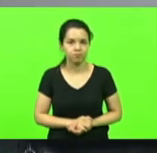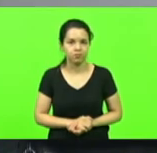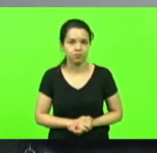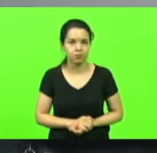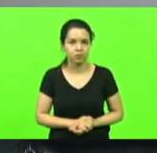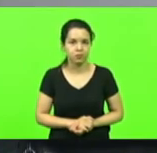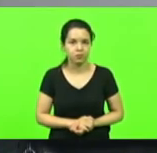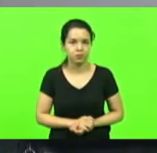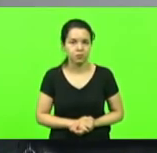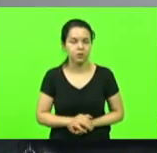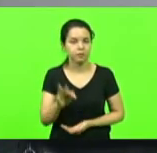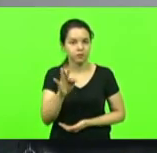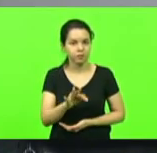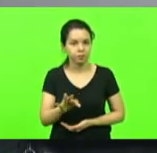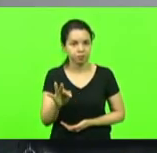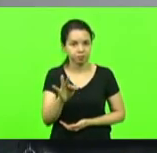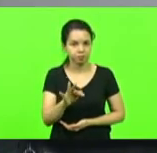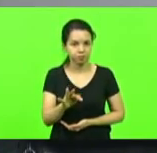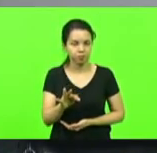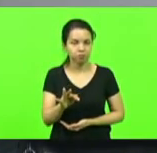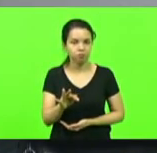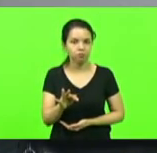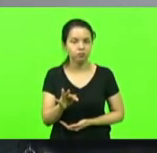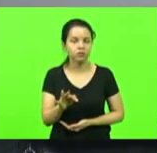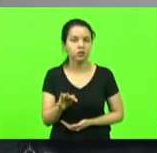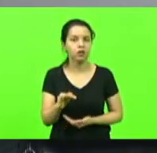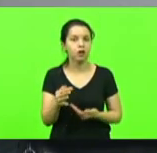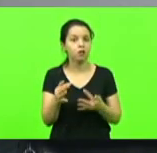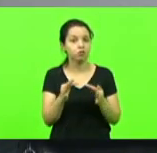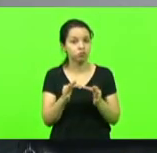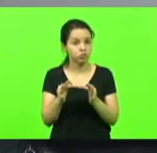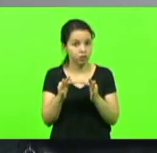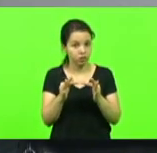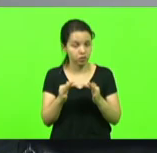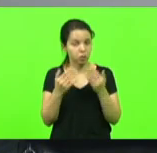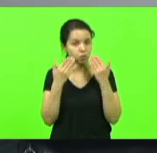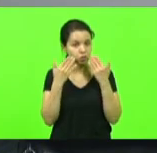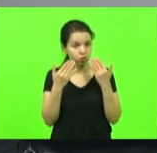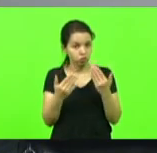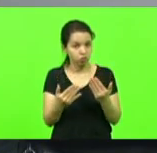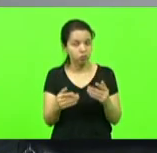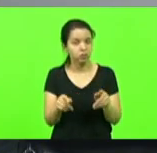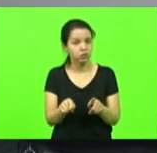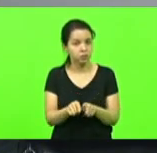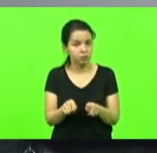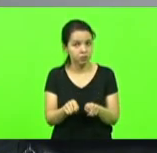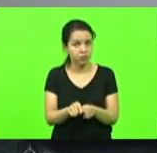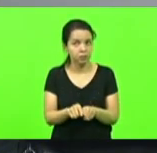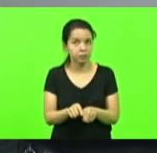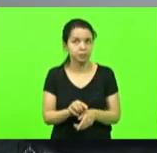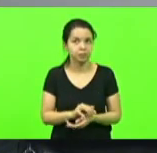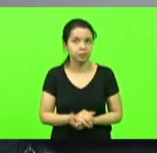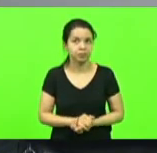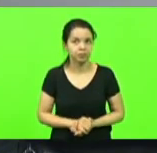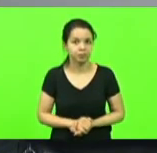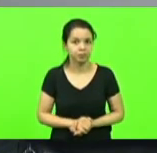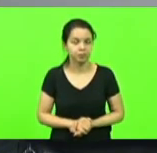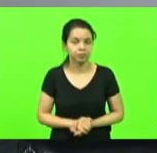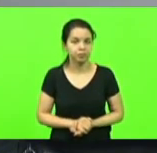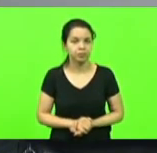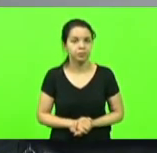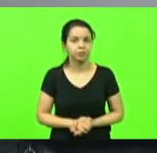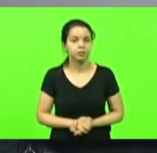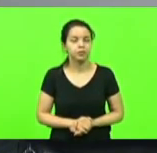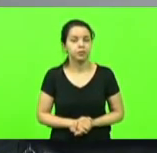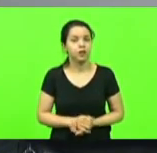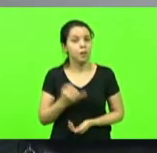A Federação Catarinense de Educação Especial mostrou de uma maneira muito enfática também a